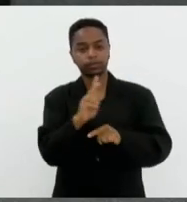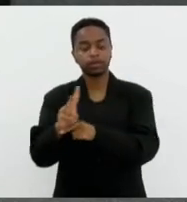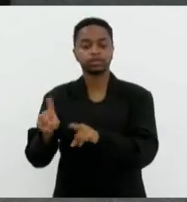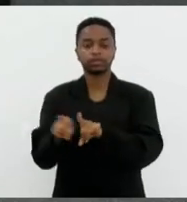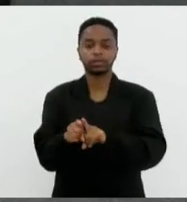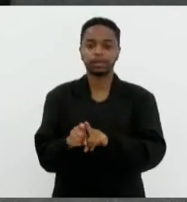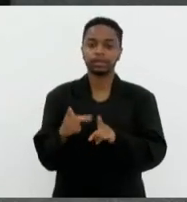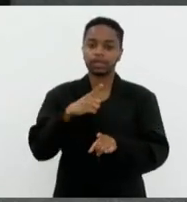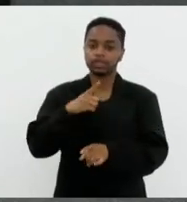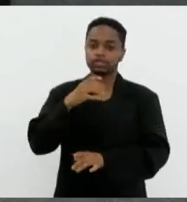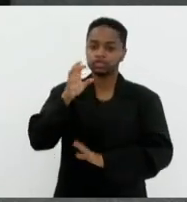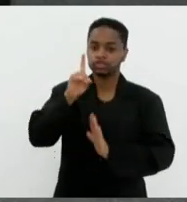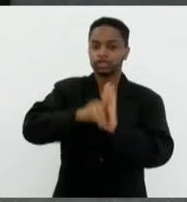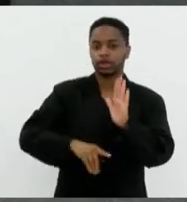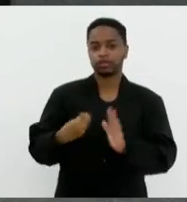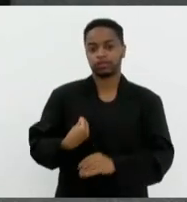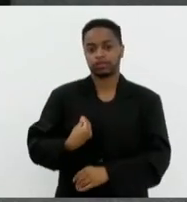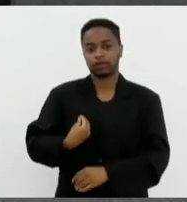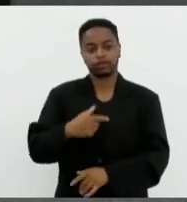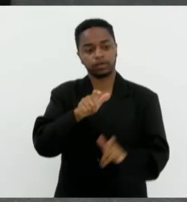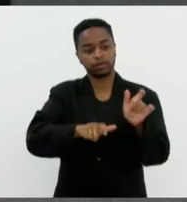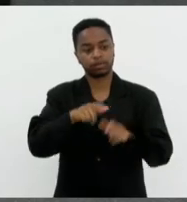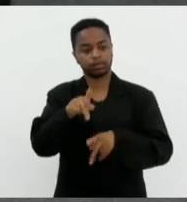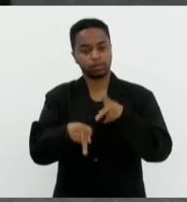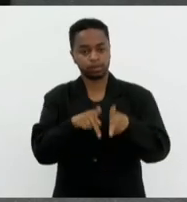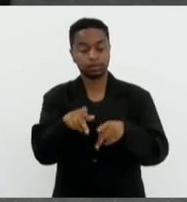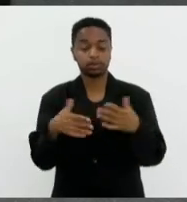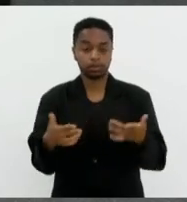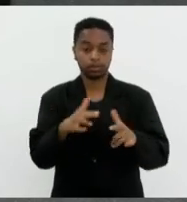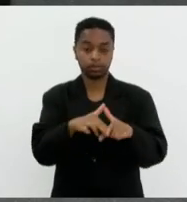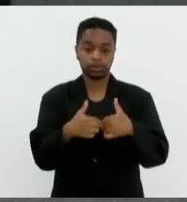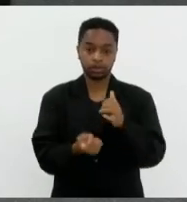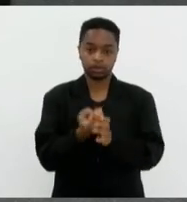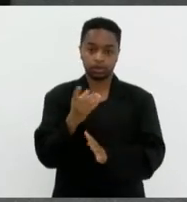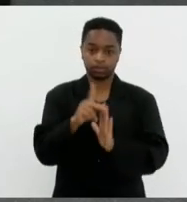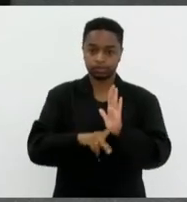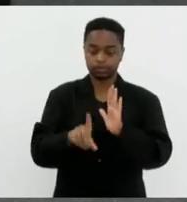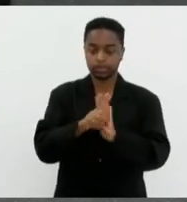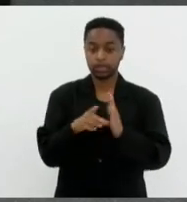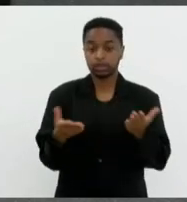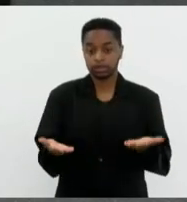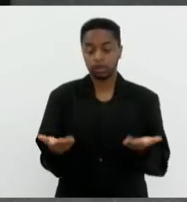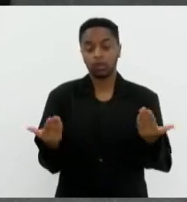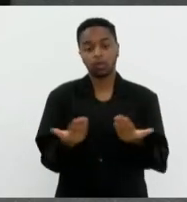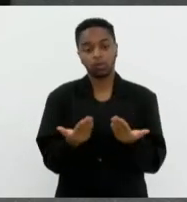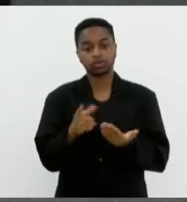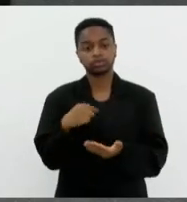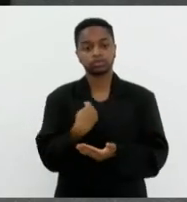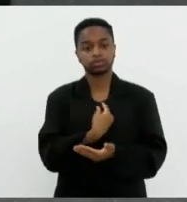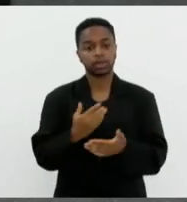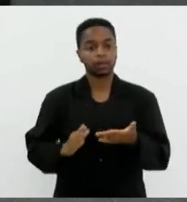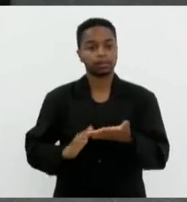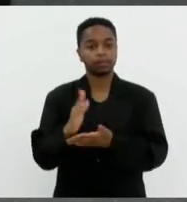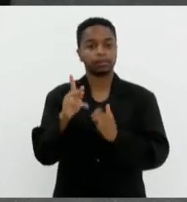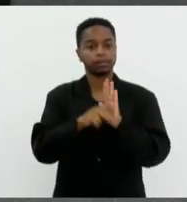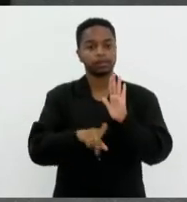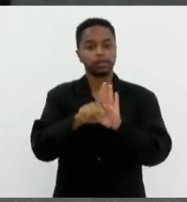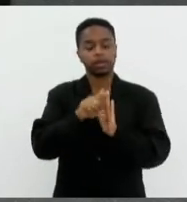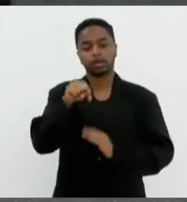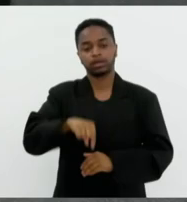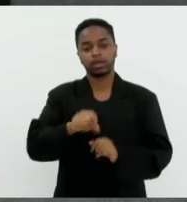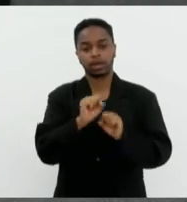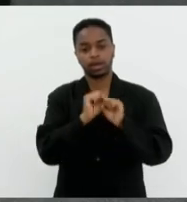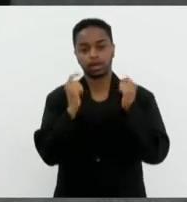garanta o direito à vida. Então, é disso que se trata, senhora presidenta. Então, hoje, aprovar esse projeto de lei dentro dessa